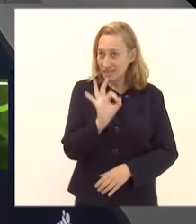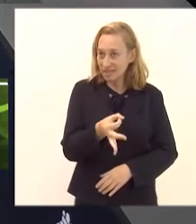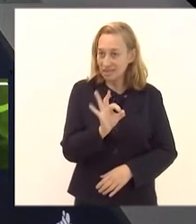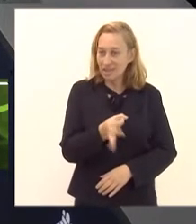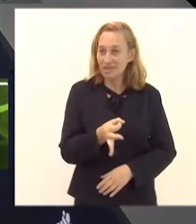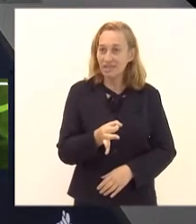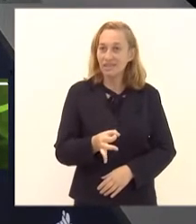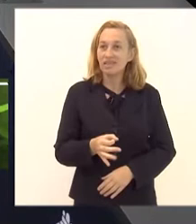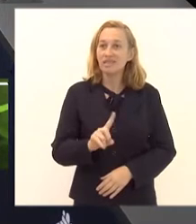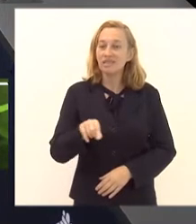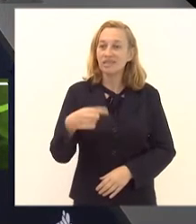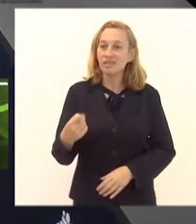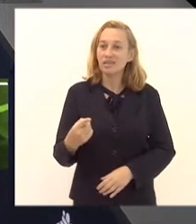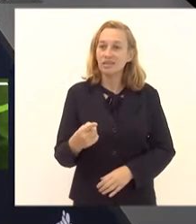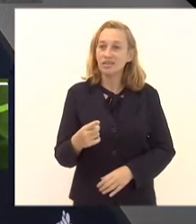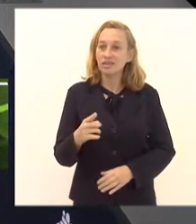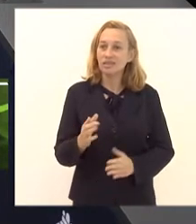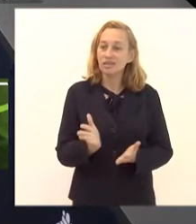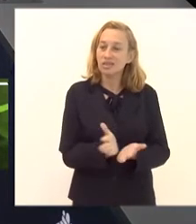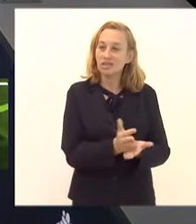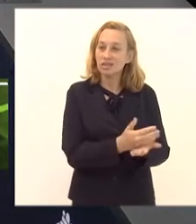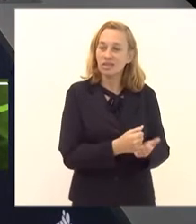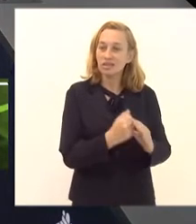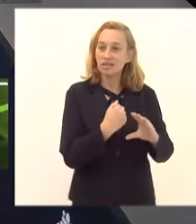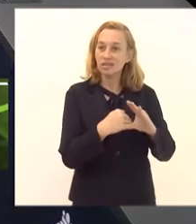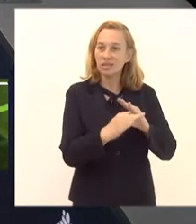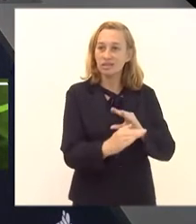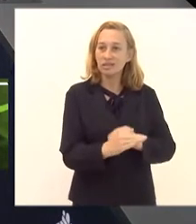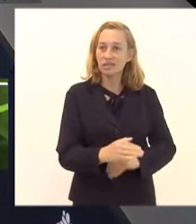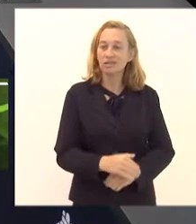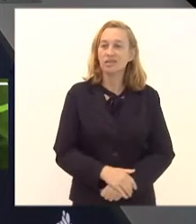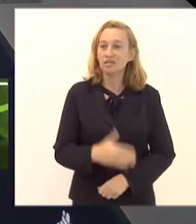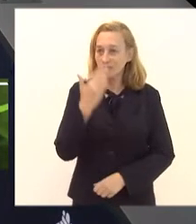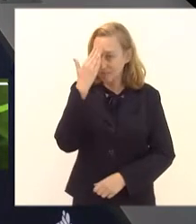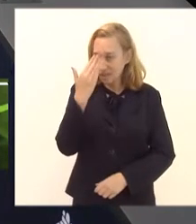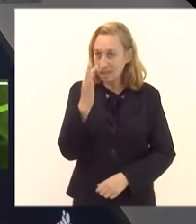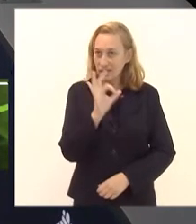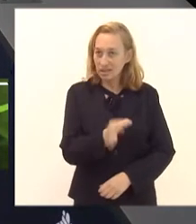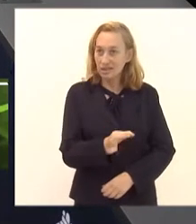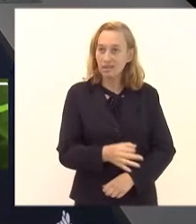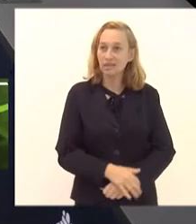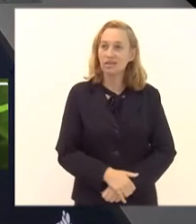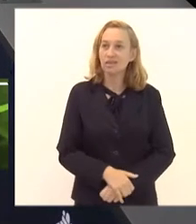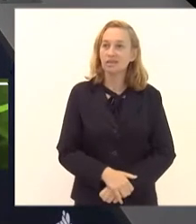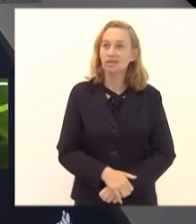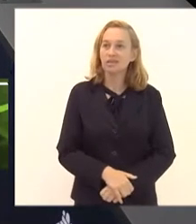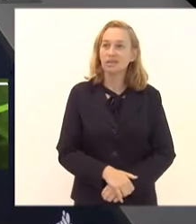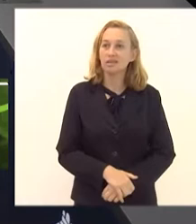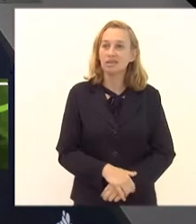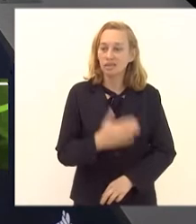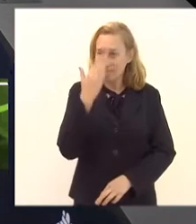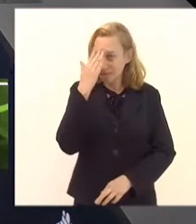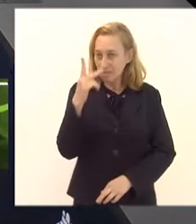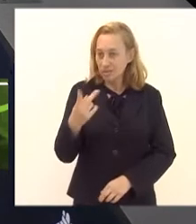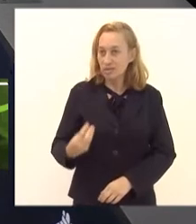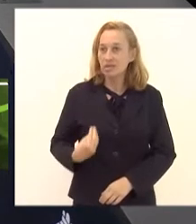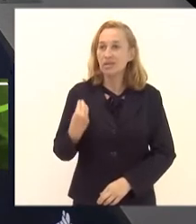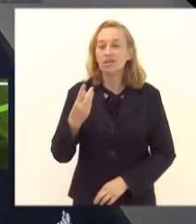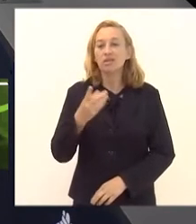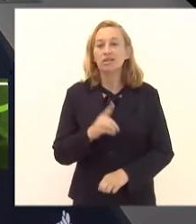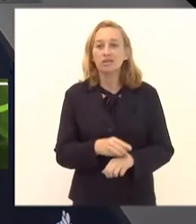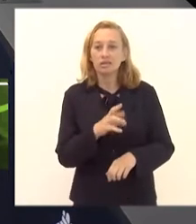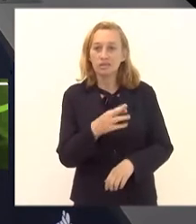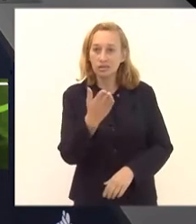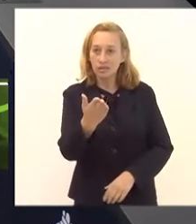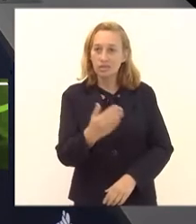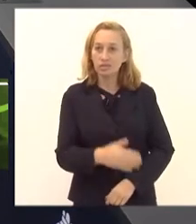gente depois pegar as notas taquigráficas. Com certeza. Obrigada. Obrigado, agradeço a sua presença. Por favor, doutora Vanessa.